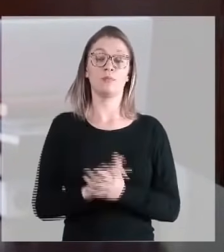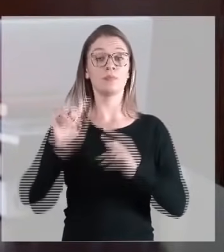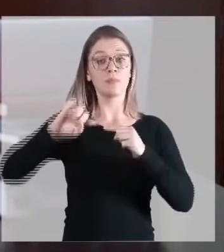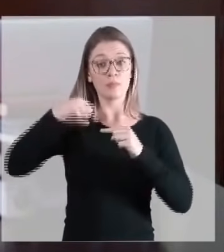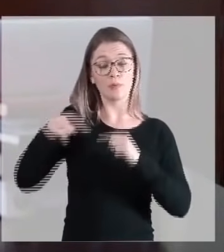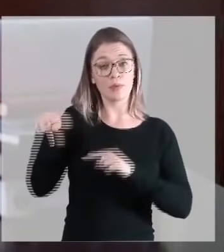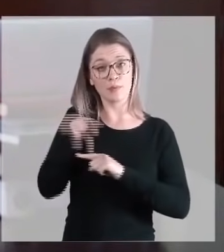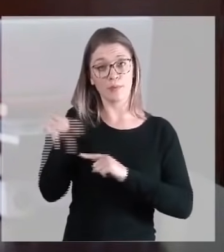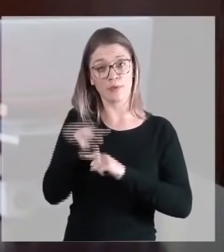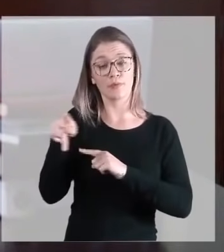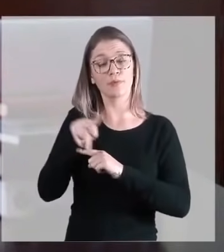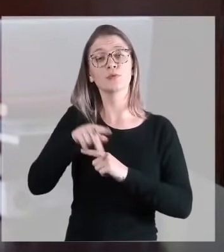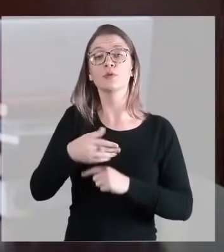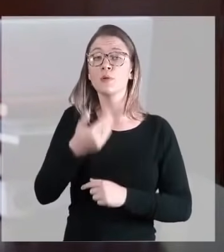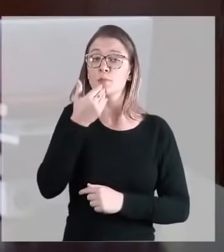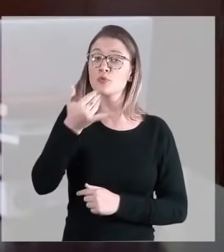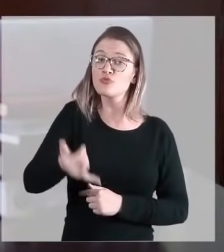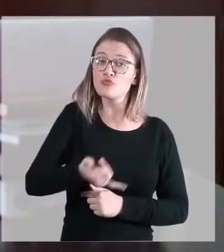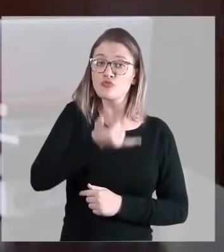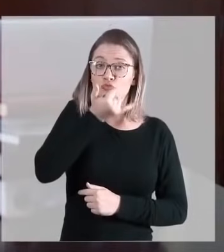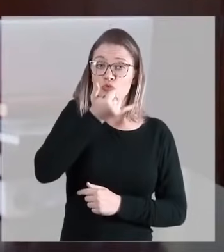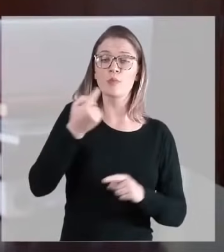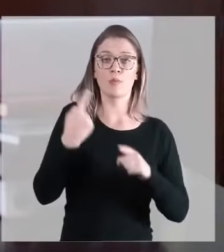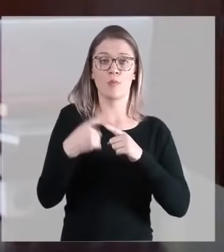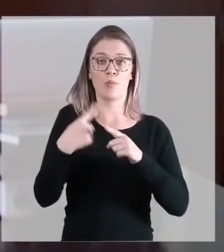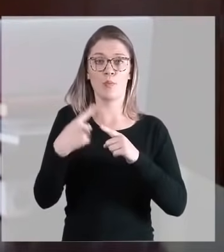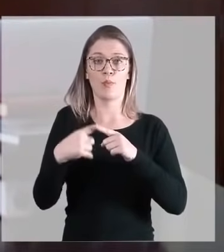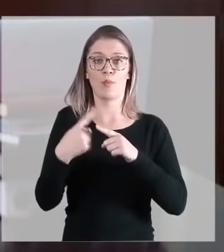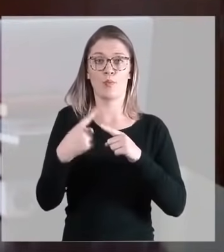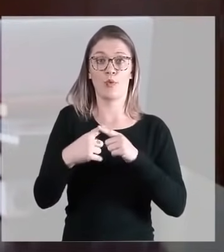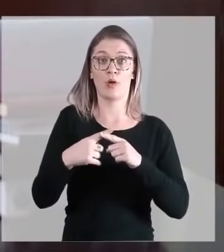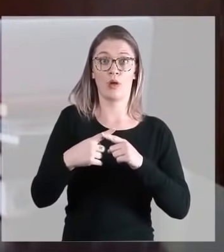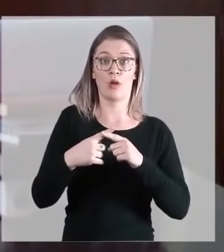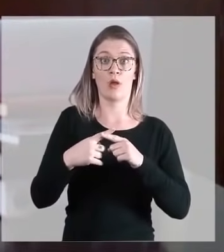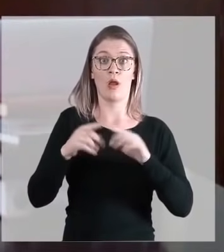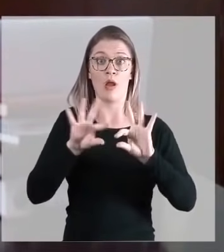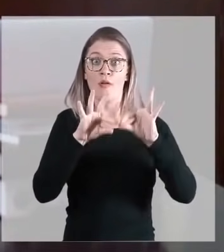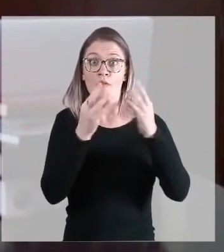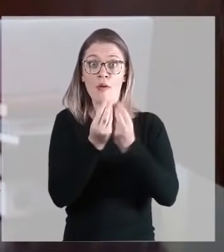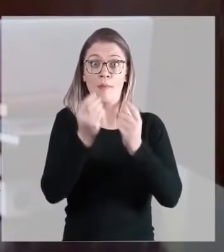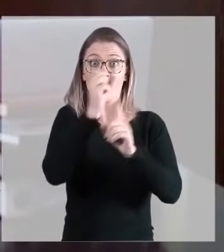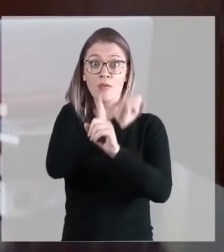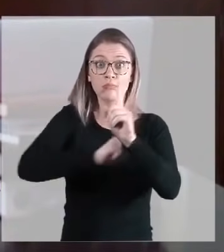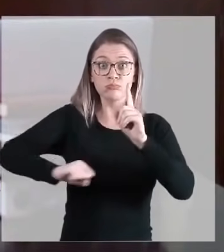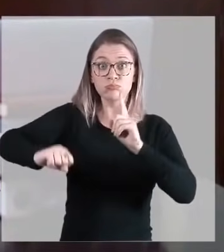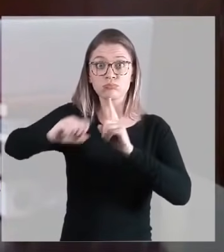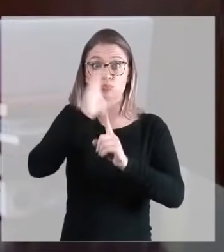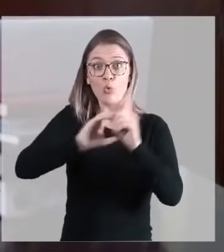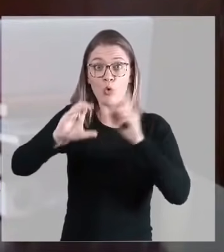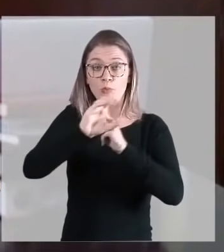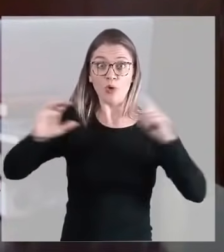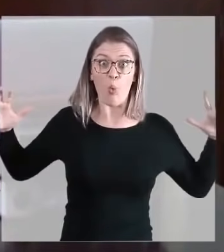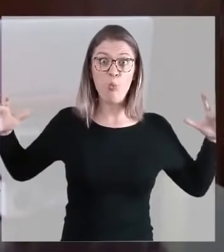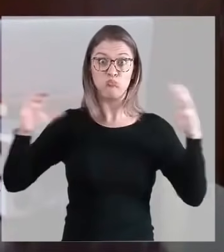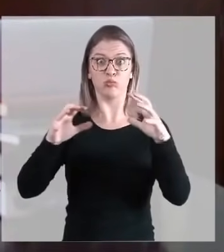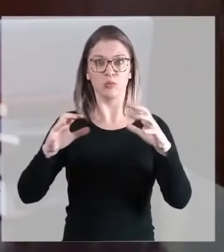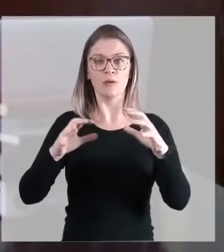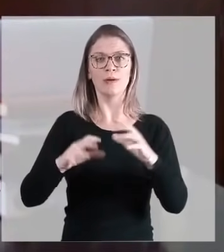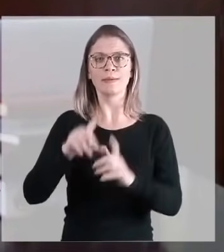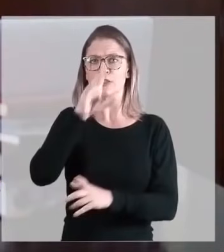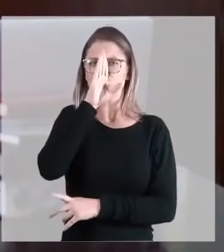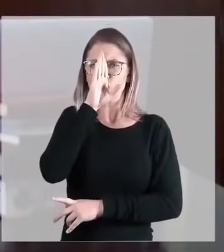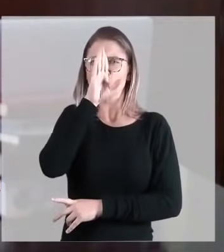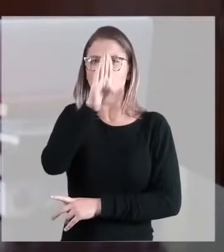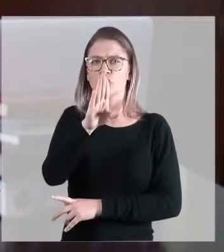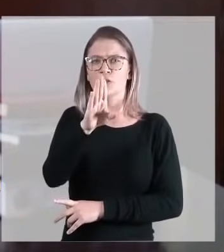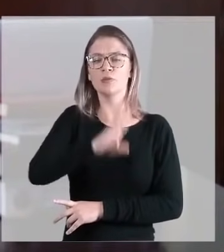essa professora teve que se desculpar, porque a pressão dos pais e da comunidade com relação ao que ela disse, que são ataques diretos à pessoa do presidente